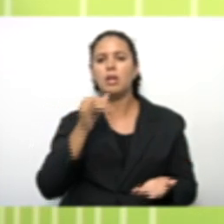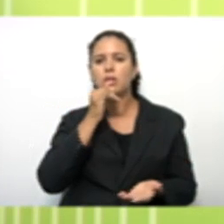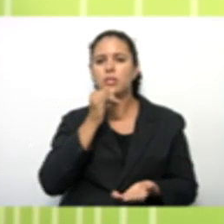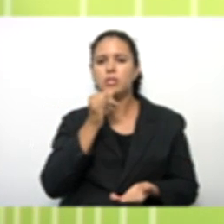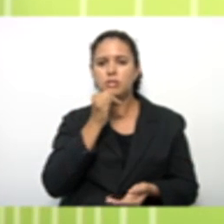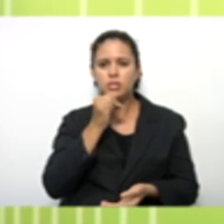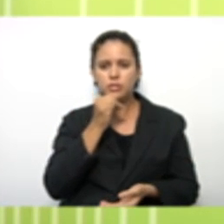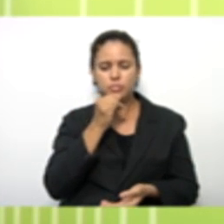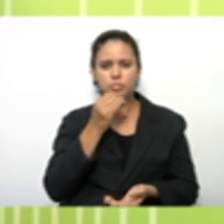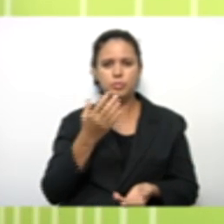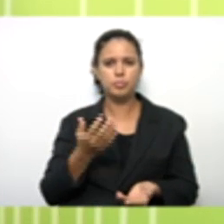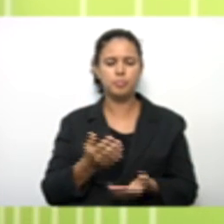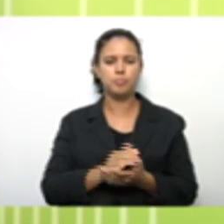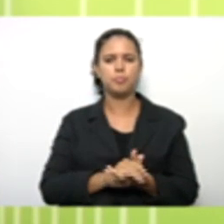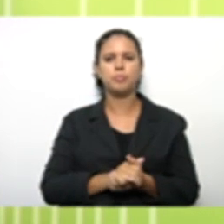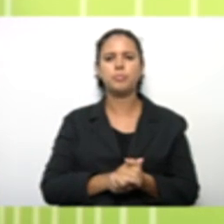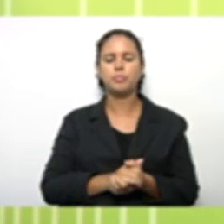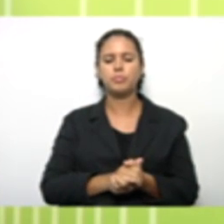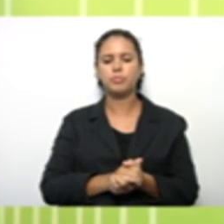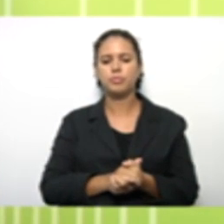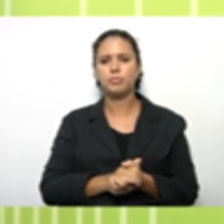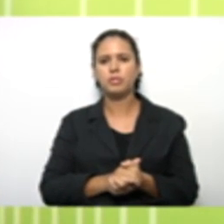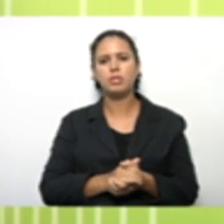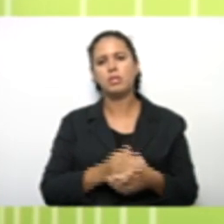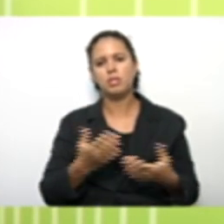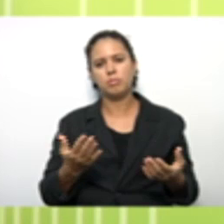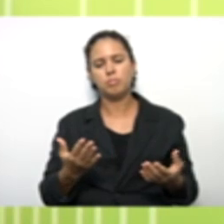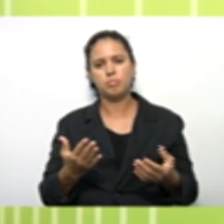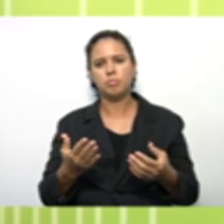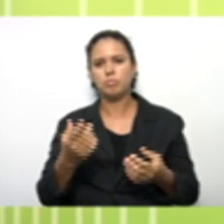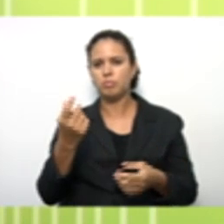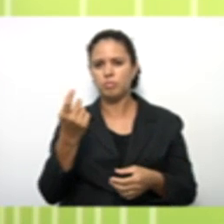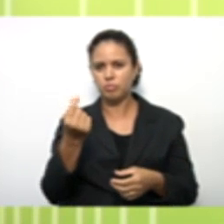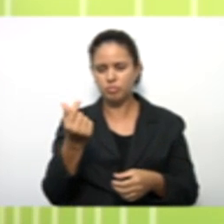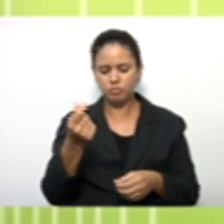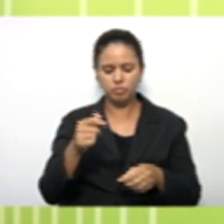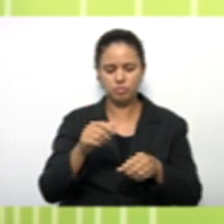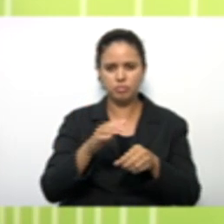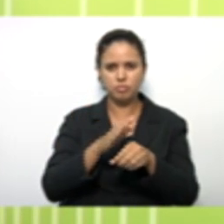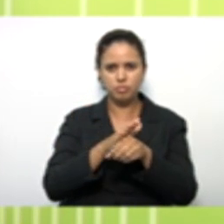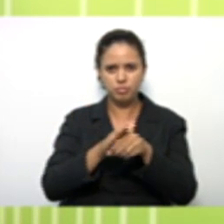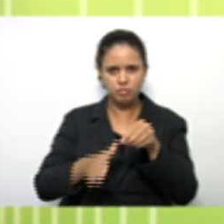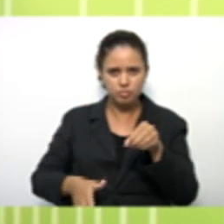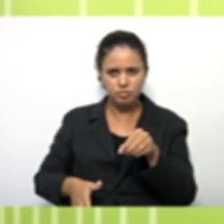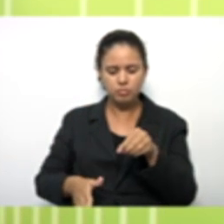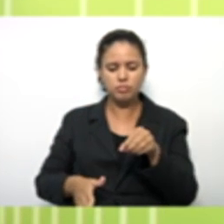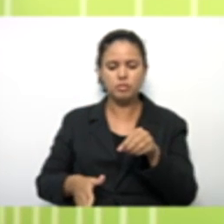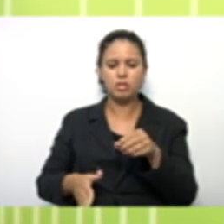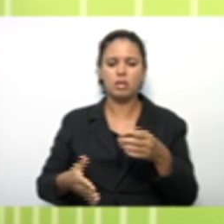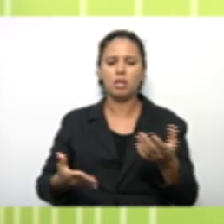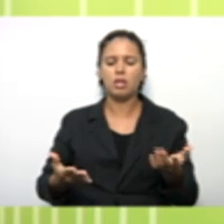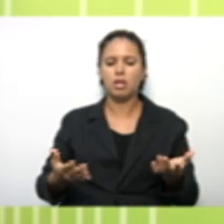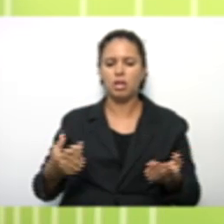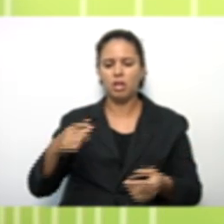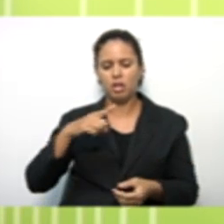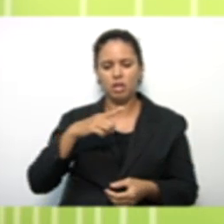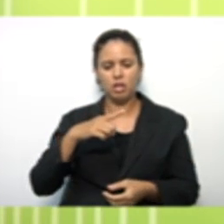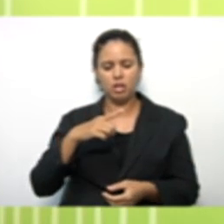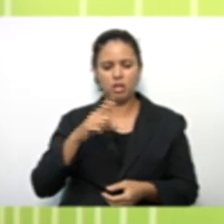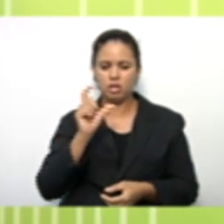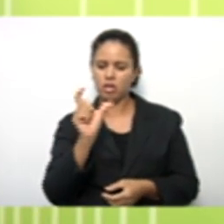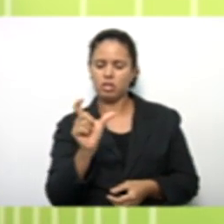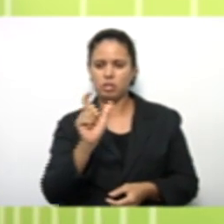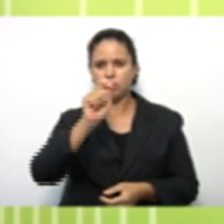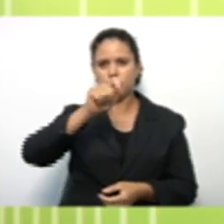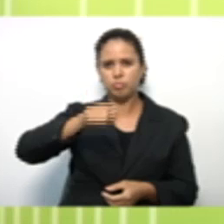tipo de situação é o cartão de crédito, né? Então, às vezes, a pessoa fala assim, eu não tenho cartão de crédito. É